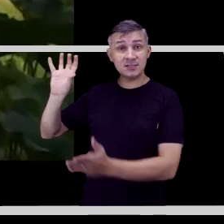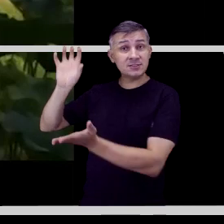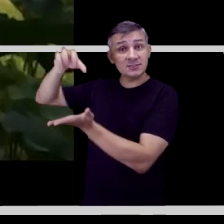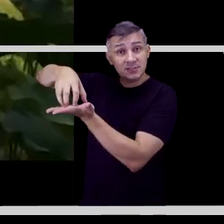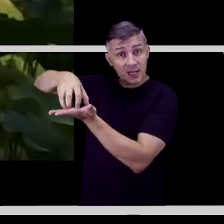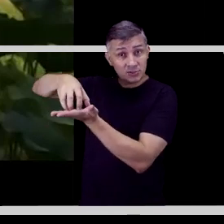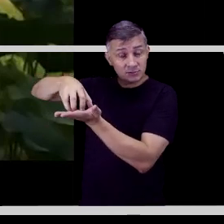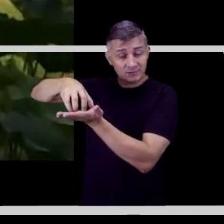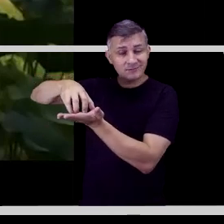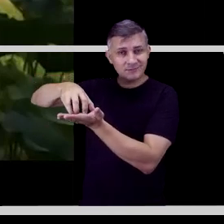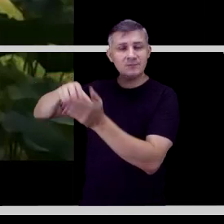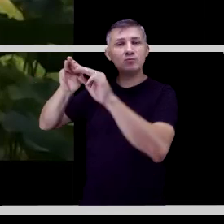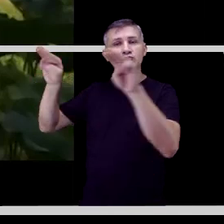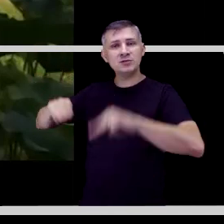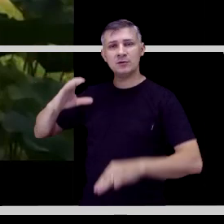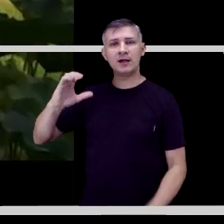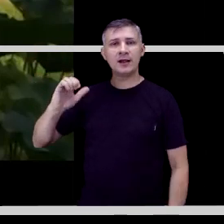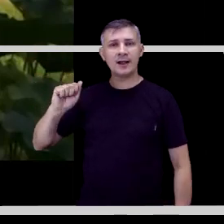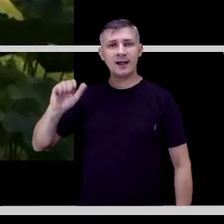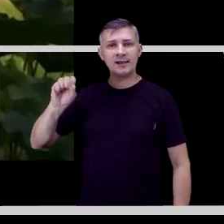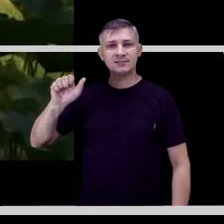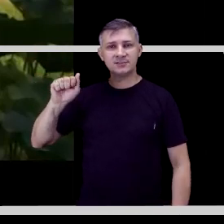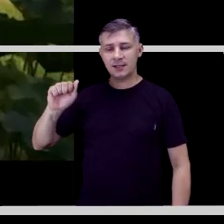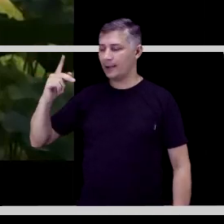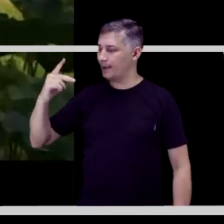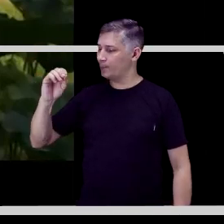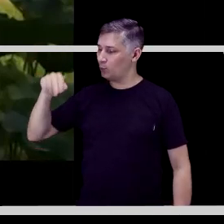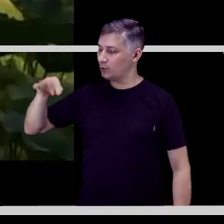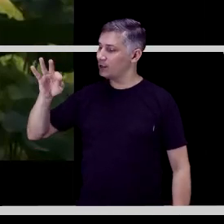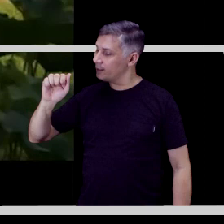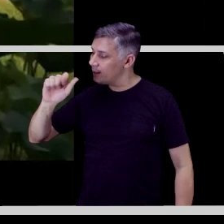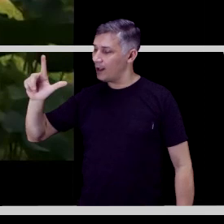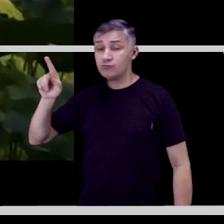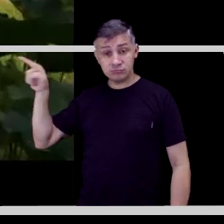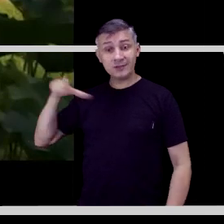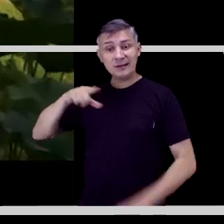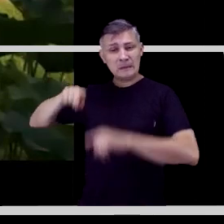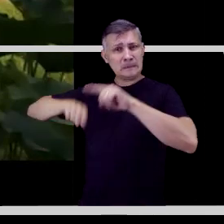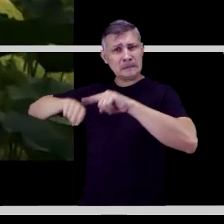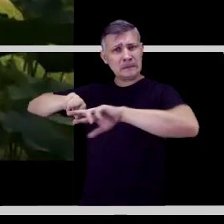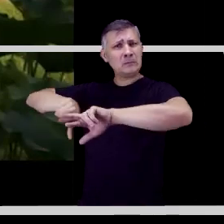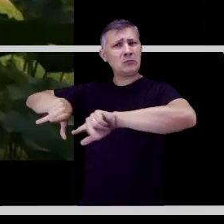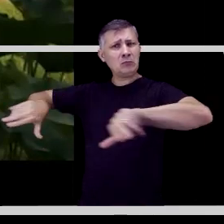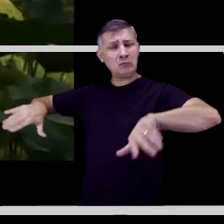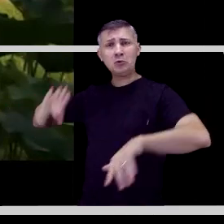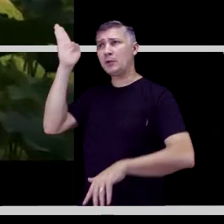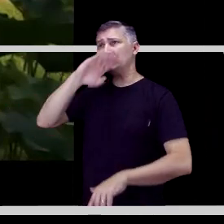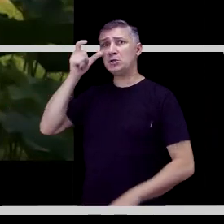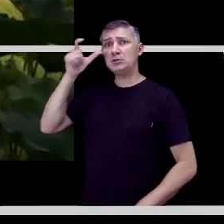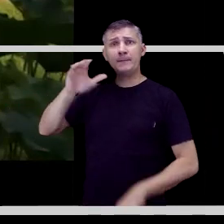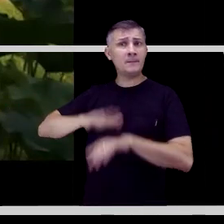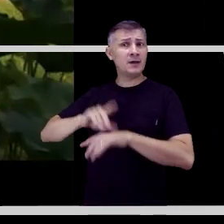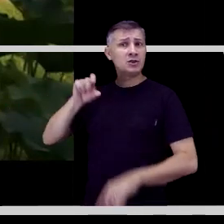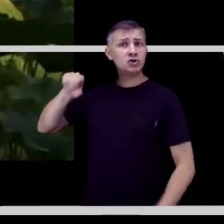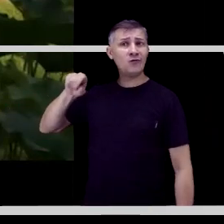essa edificação singela lá no Recreio dos Bandeirantes, no Rio de Janeiro, com a sede original do Museu Casa do Pontal, ele ainda tinha esse nome